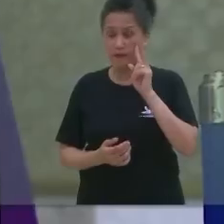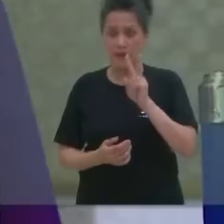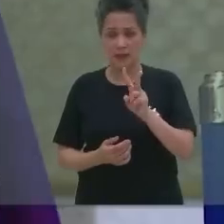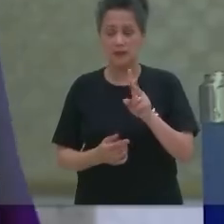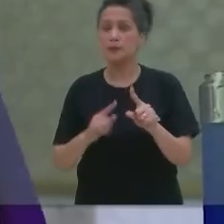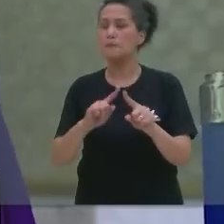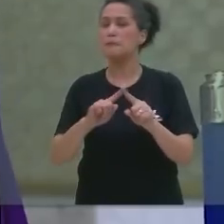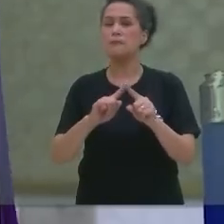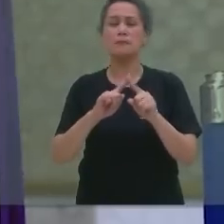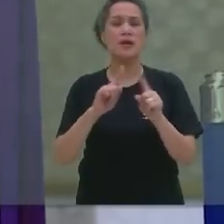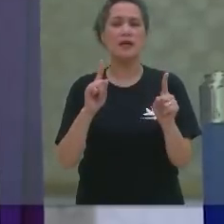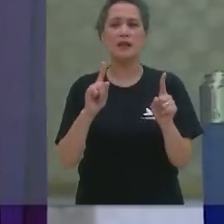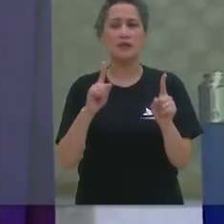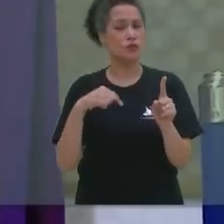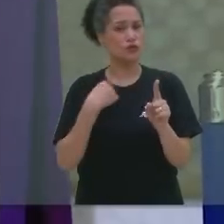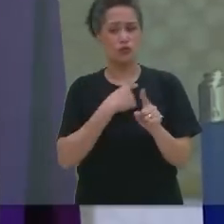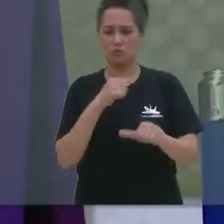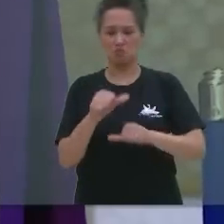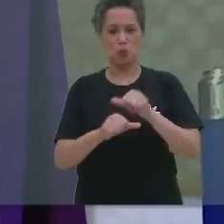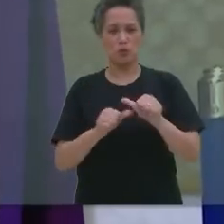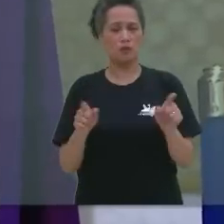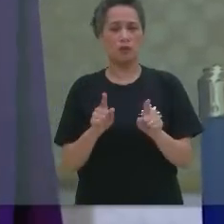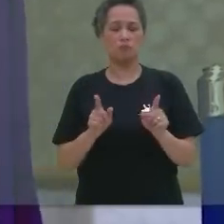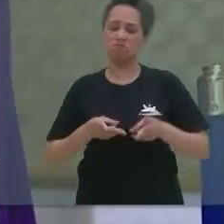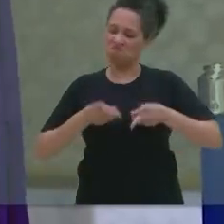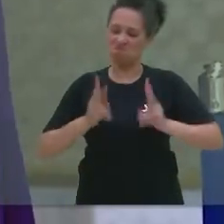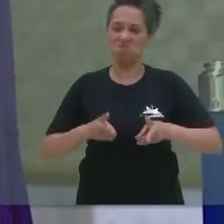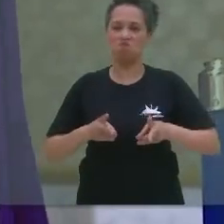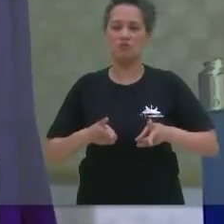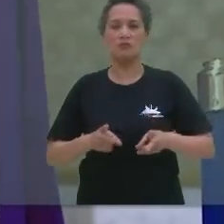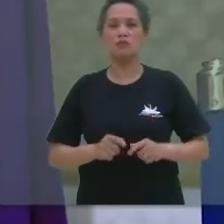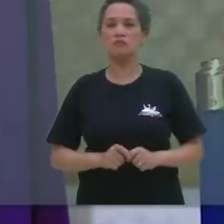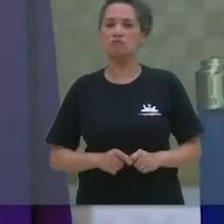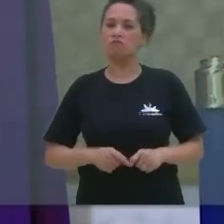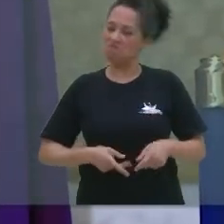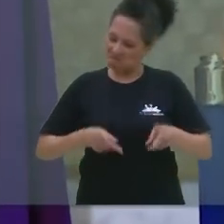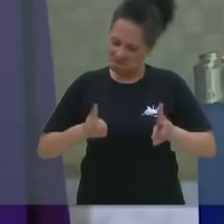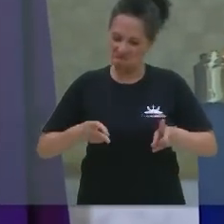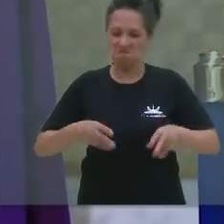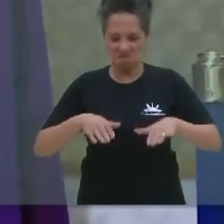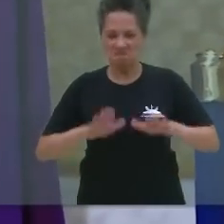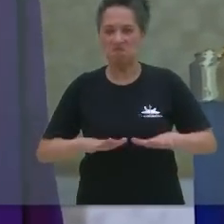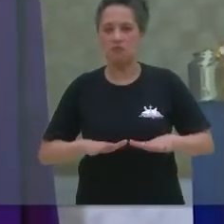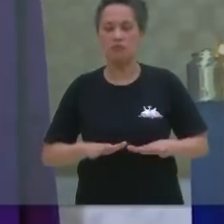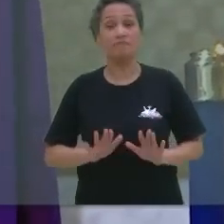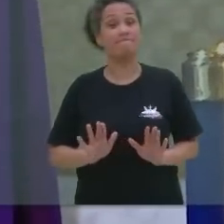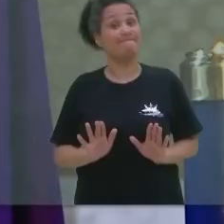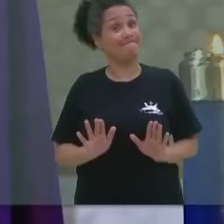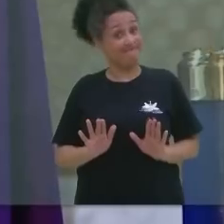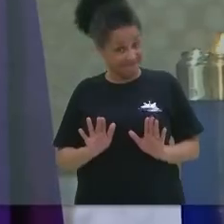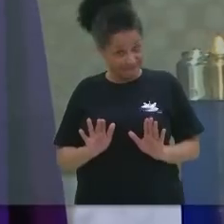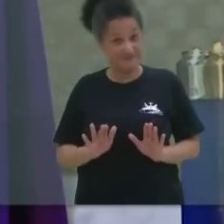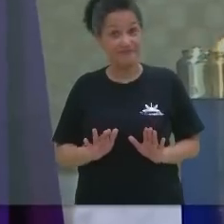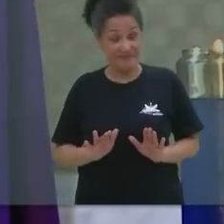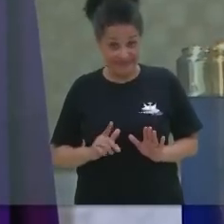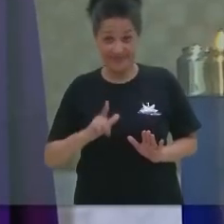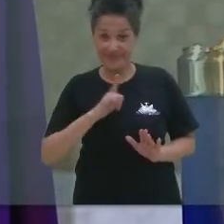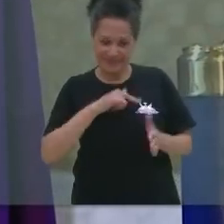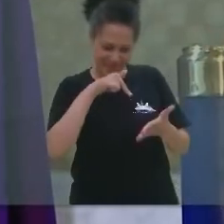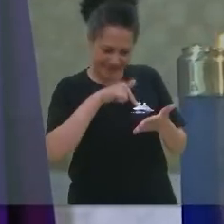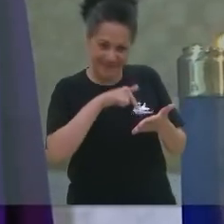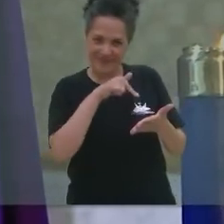mas nem por isso a gente mudou. Então, na linguagem apocalíptica do